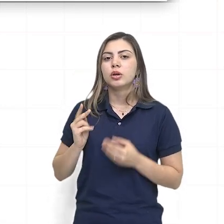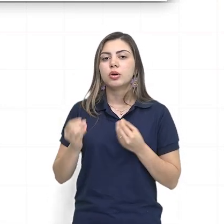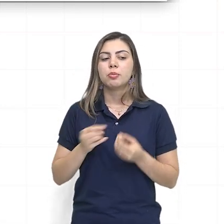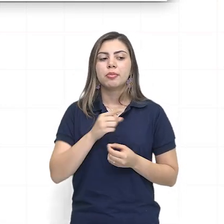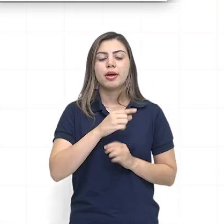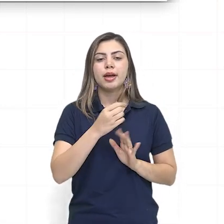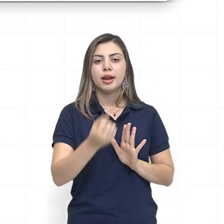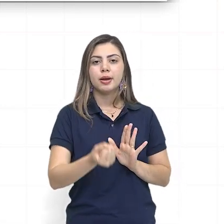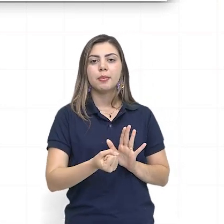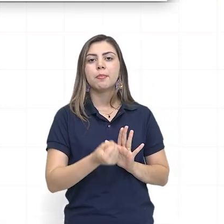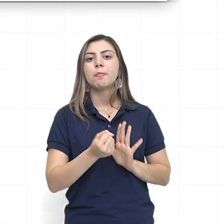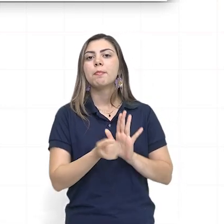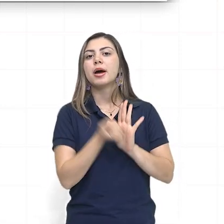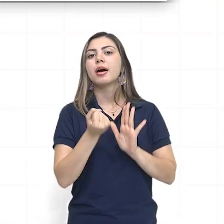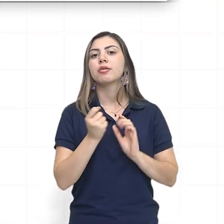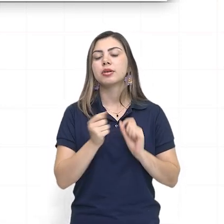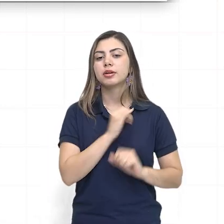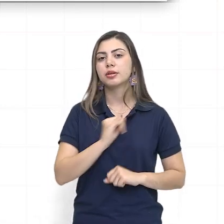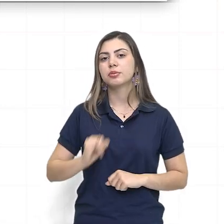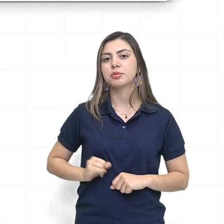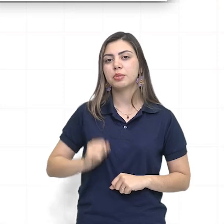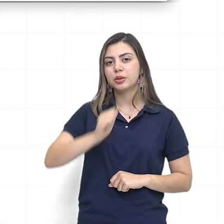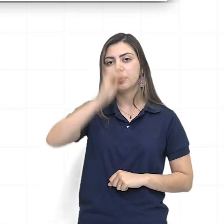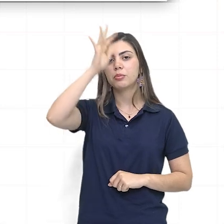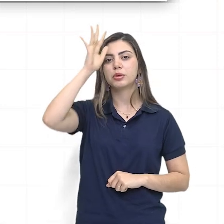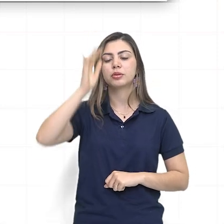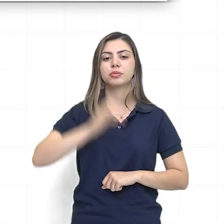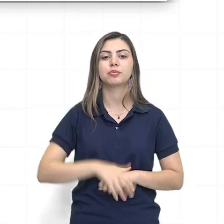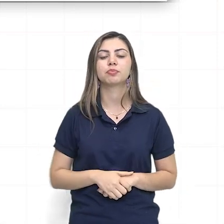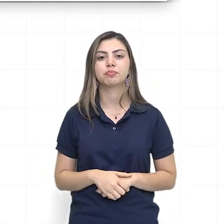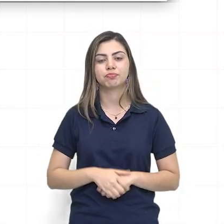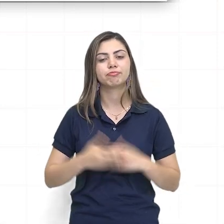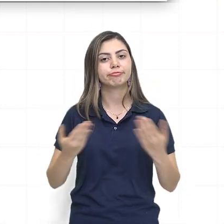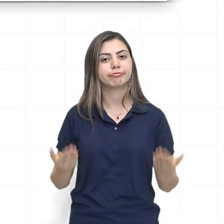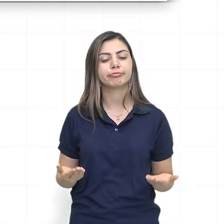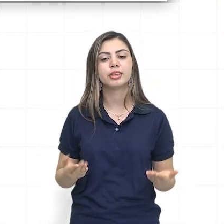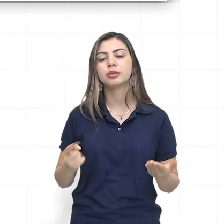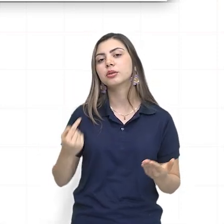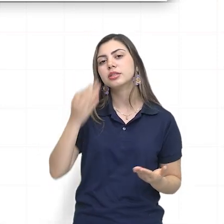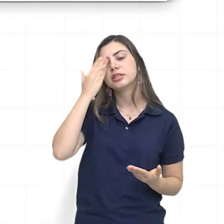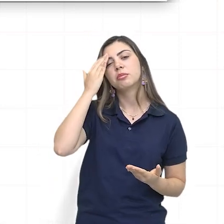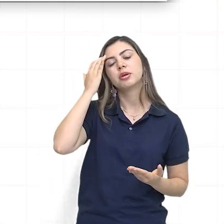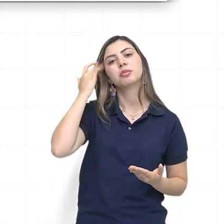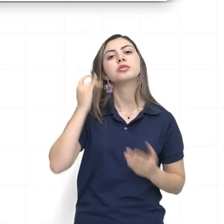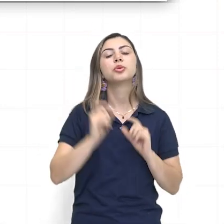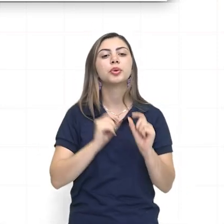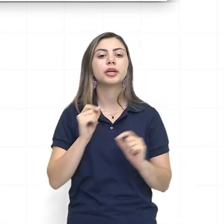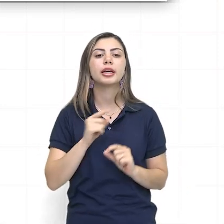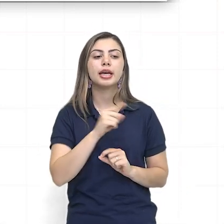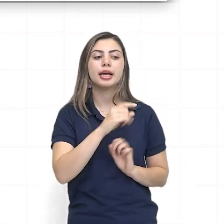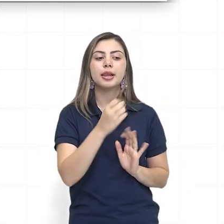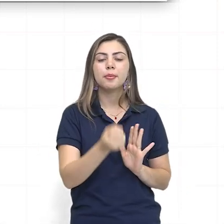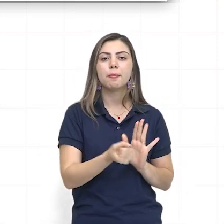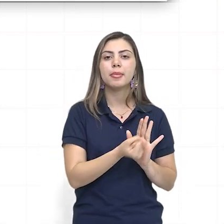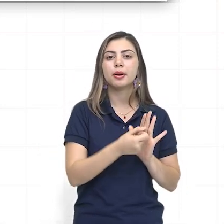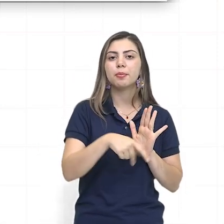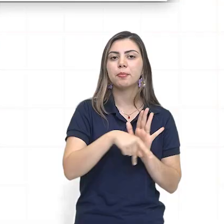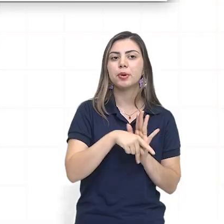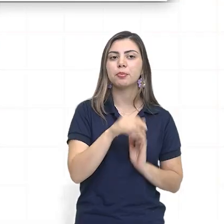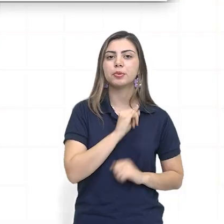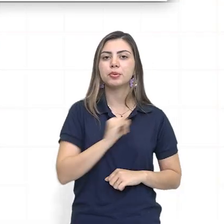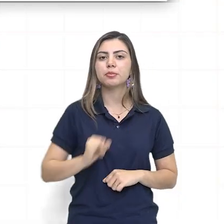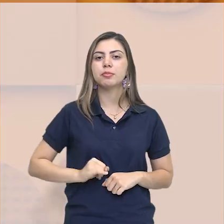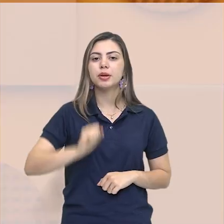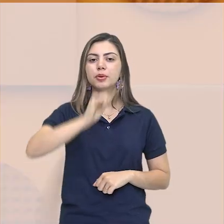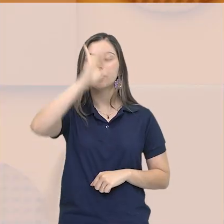Herdeira natural do Império Romano, tá certo? E, claro, se ela se torna herdeira, então, desse Império